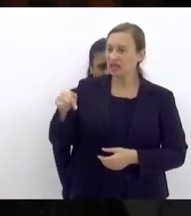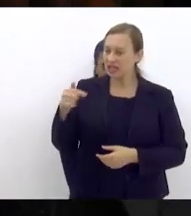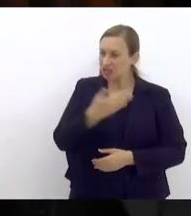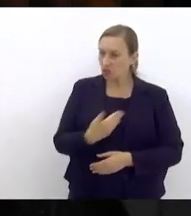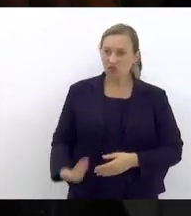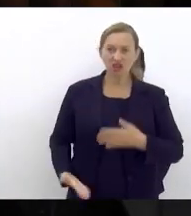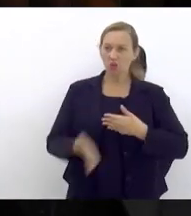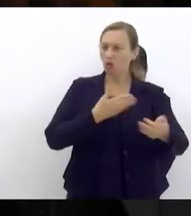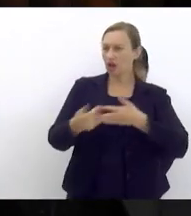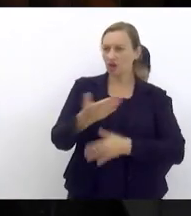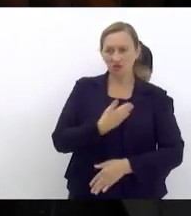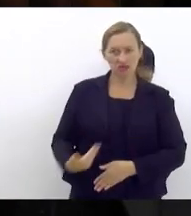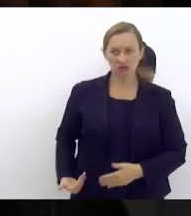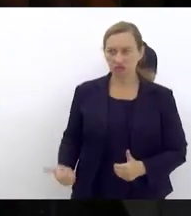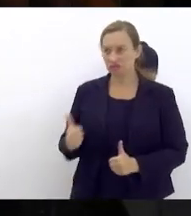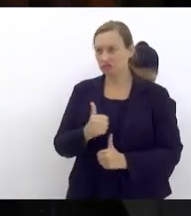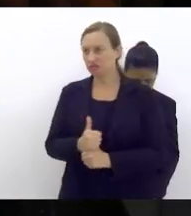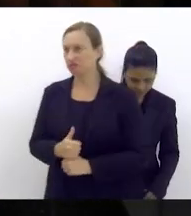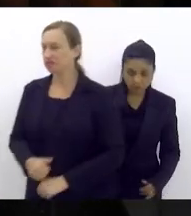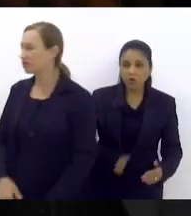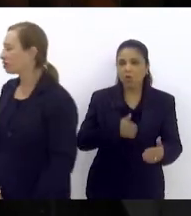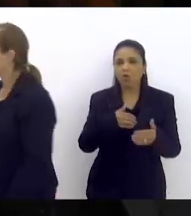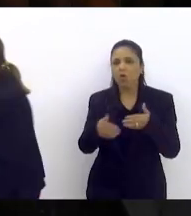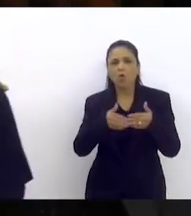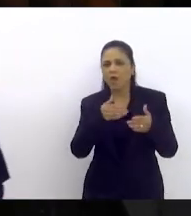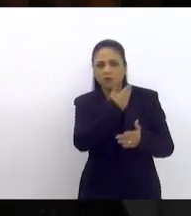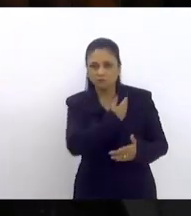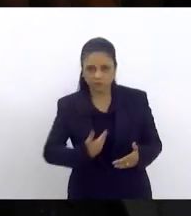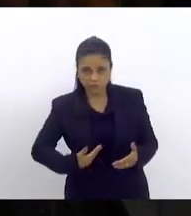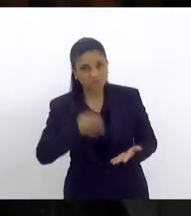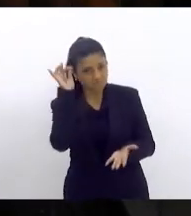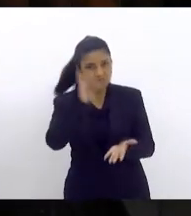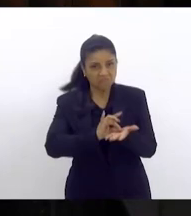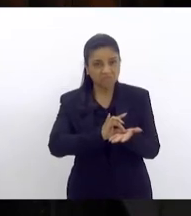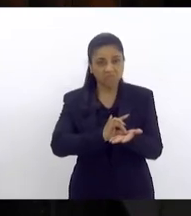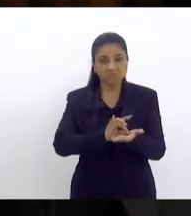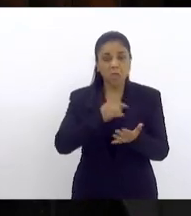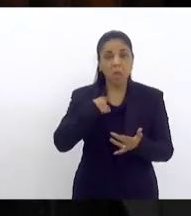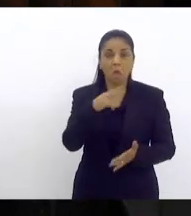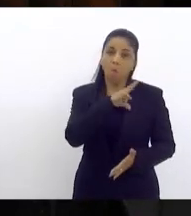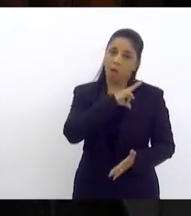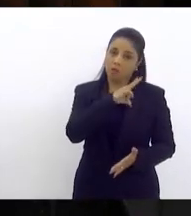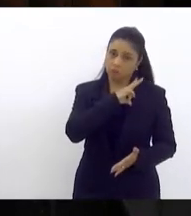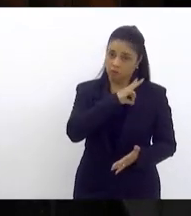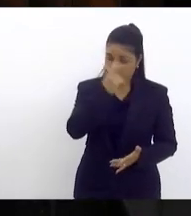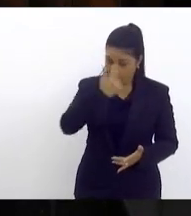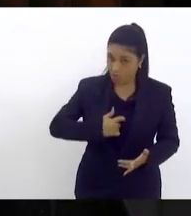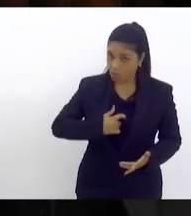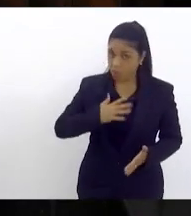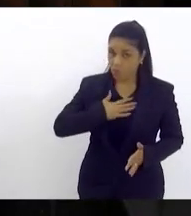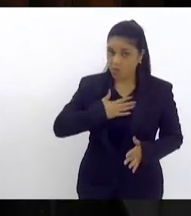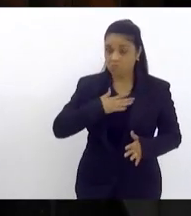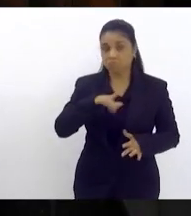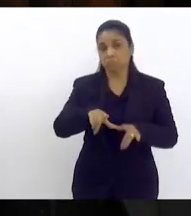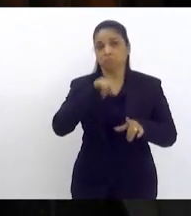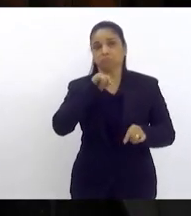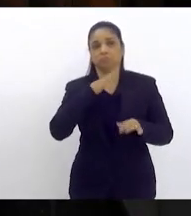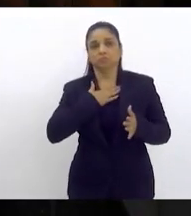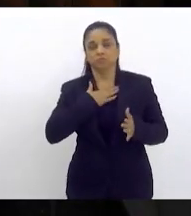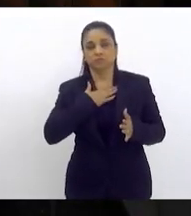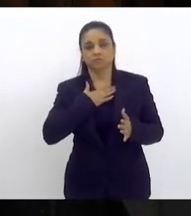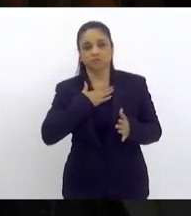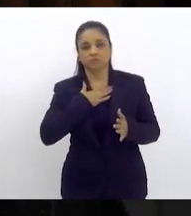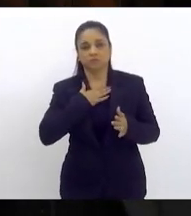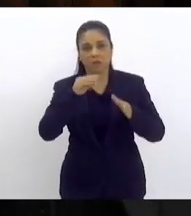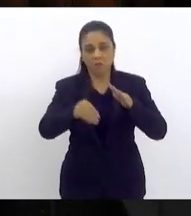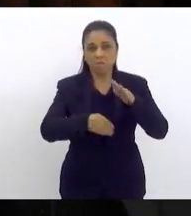governo é verdade Mas eu particularmente prefiro jamais